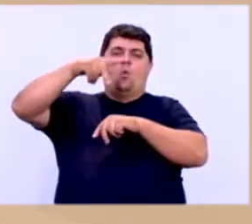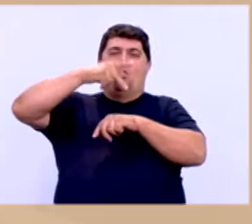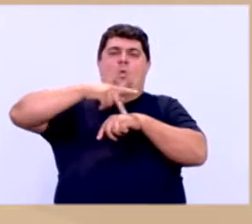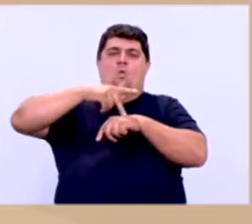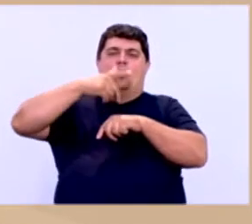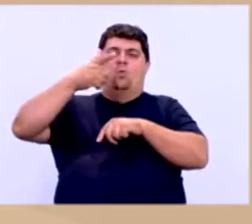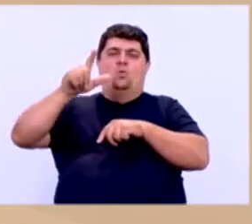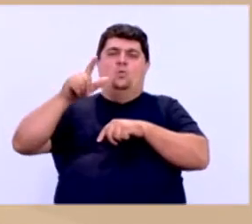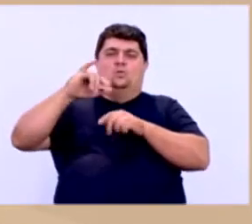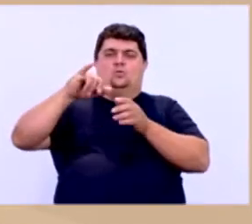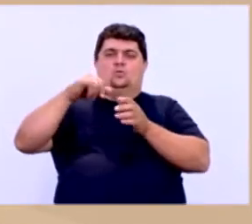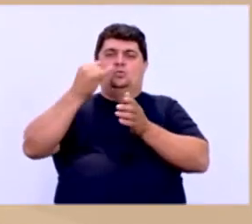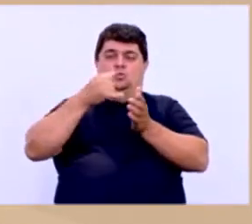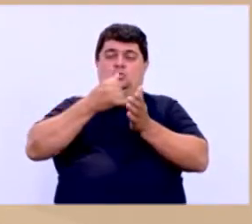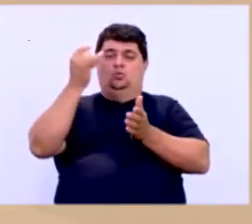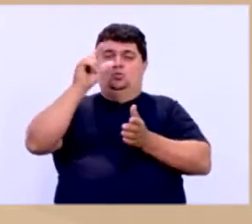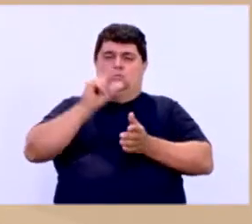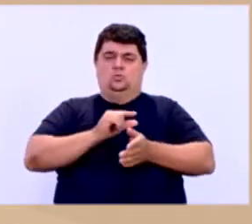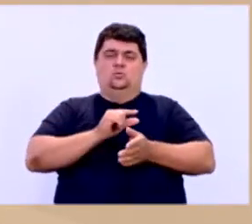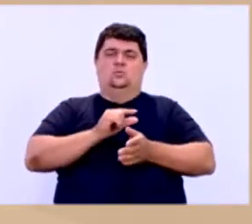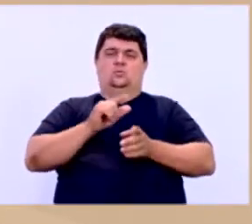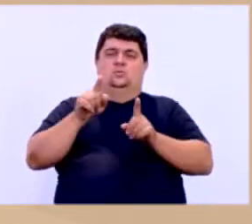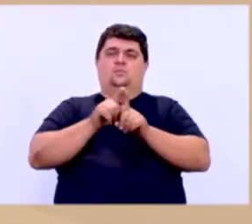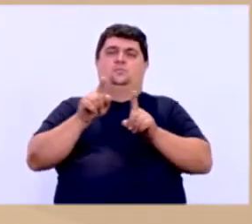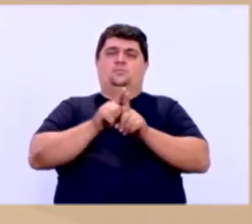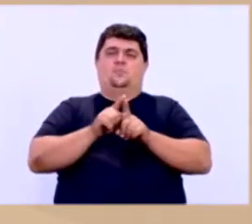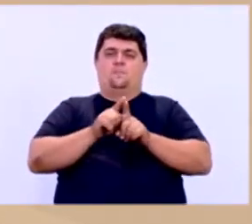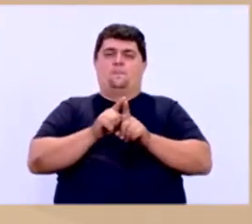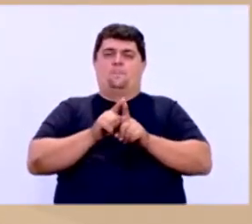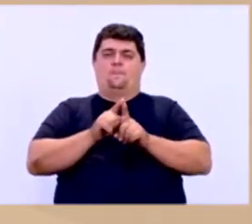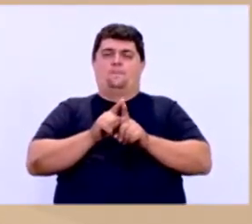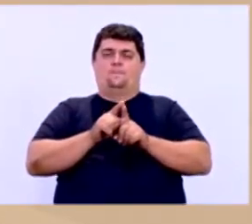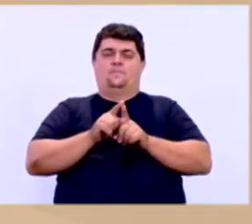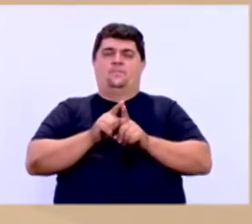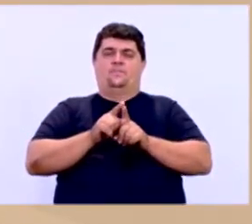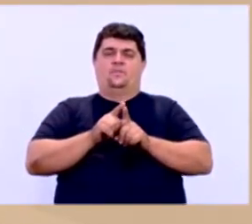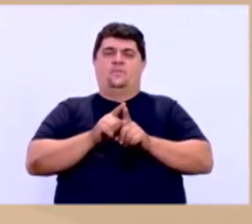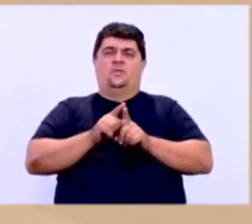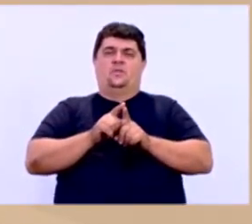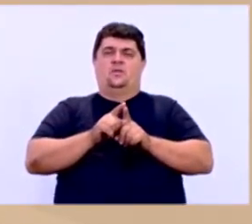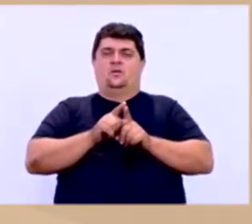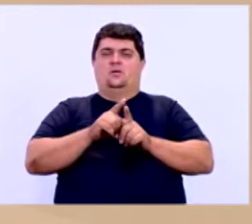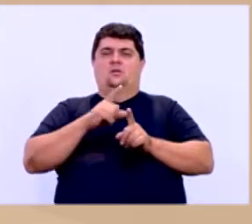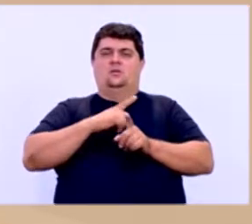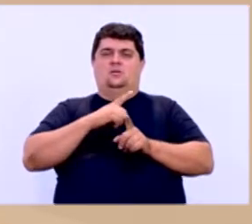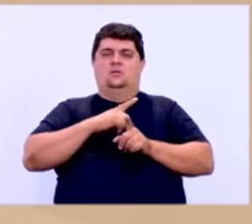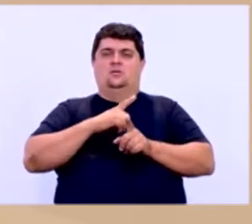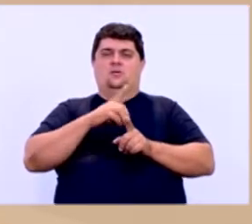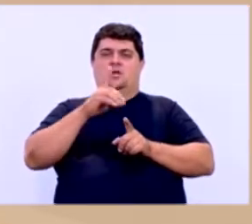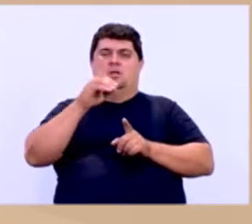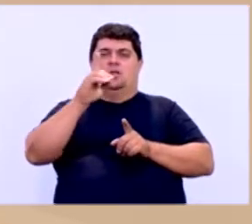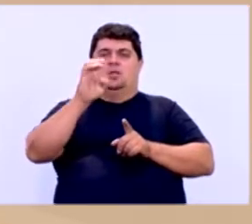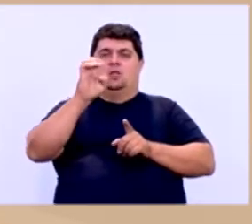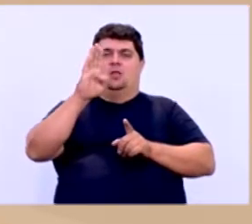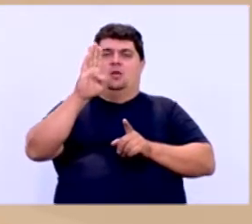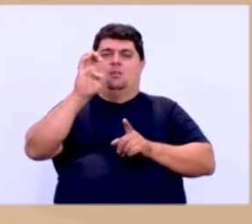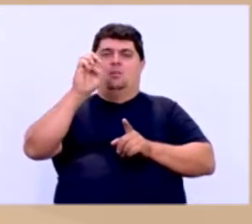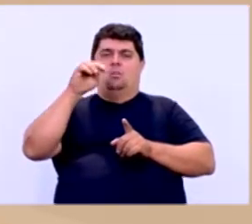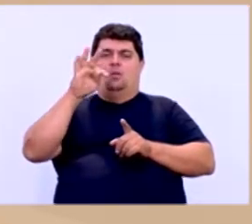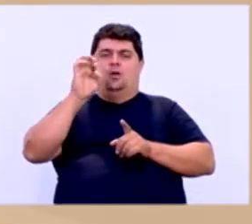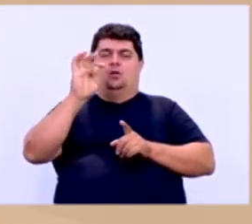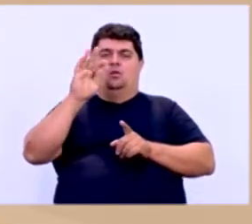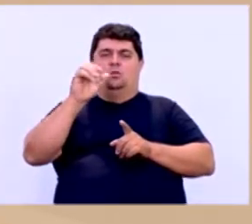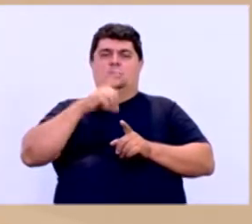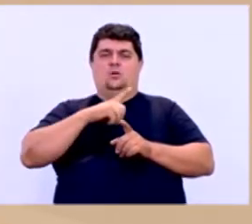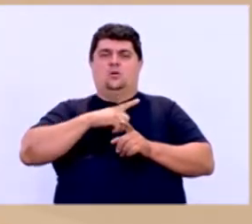causa de taxas de juros menores, ou através também da emissão de debêntures, que são títulos de dívidas. A empresa faz